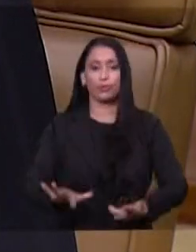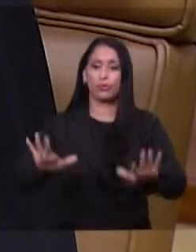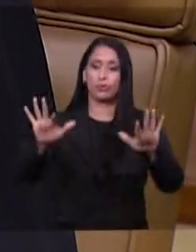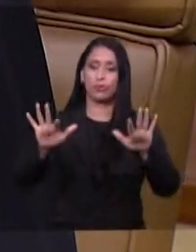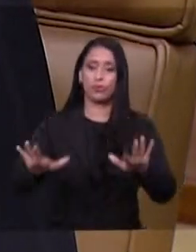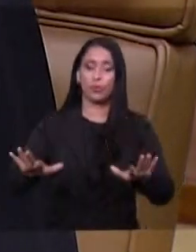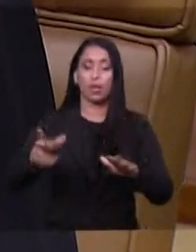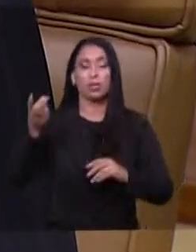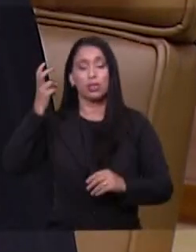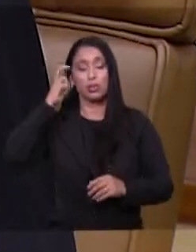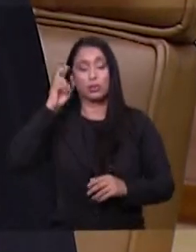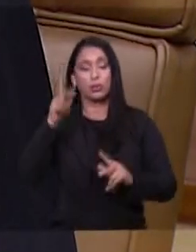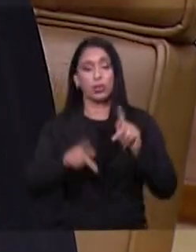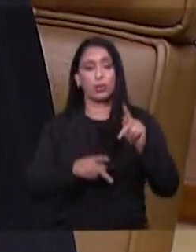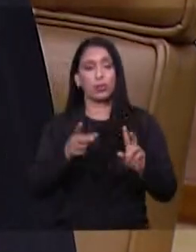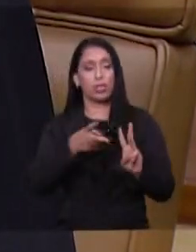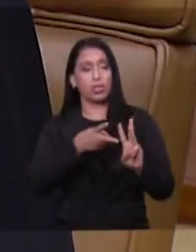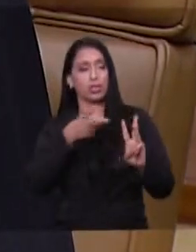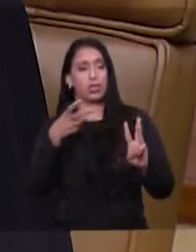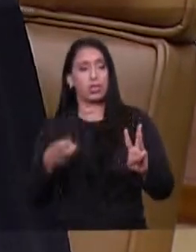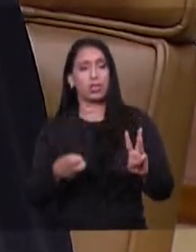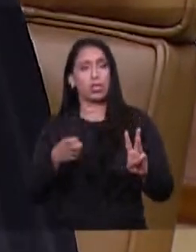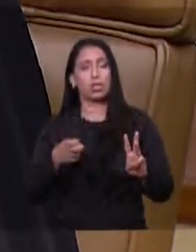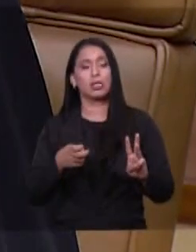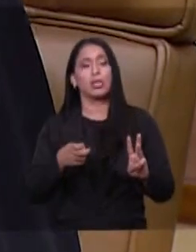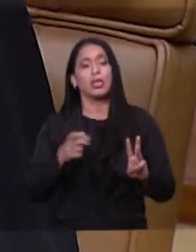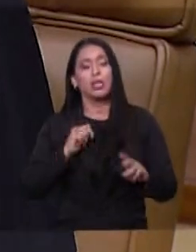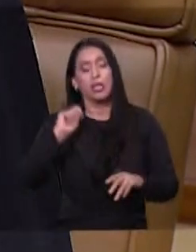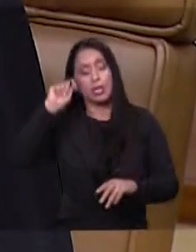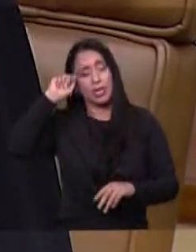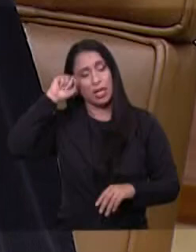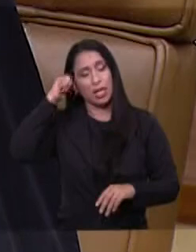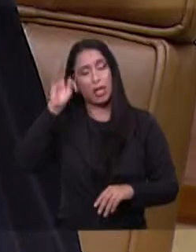de culturas populares, indígenas e afro-brasileiras,